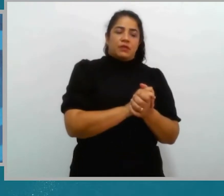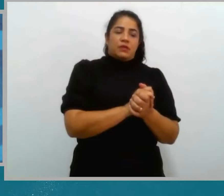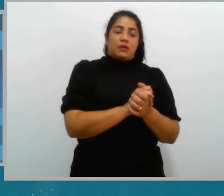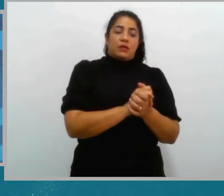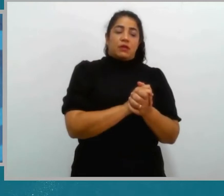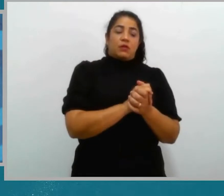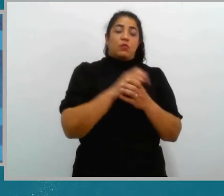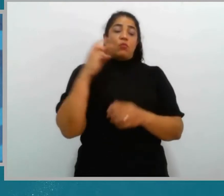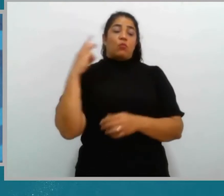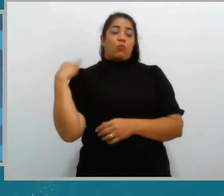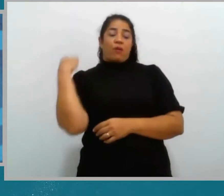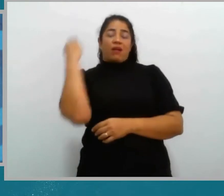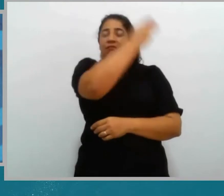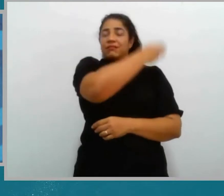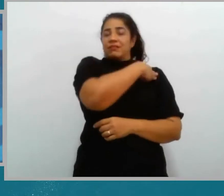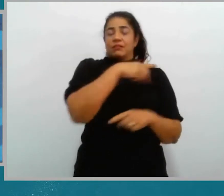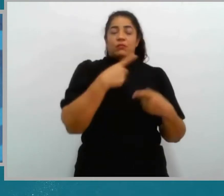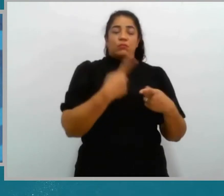Espírito Santo.